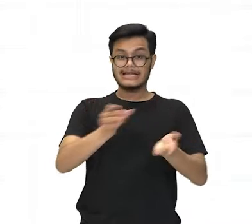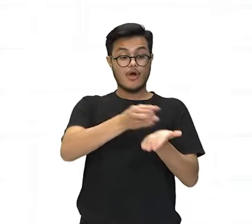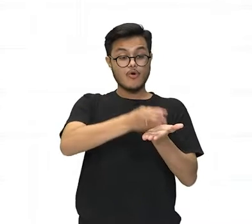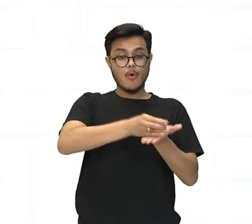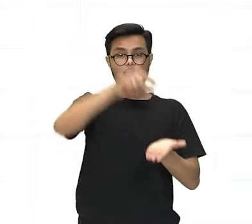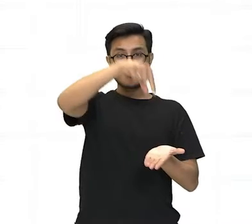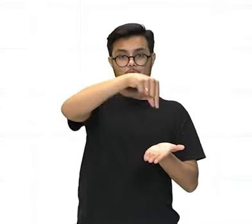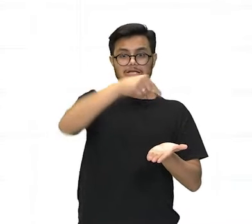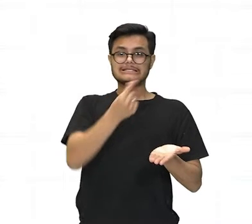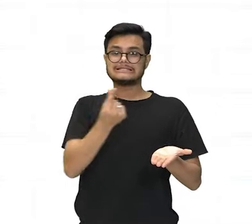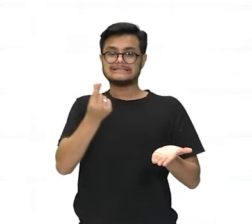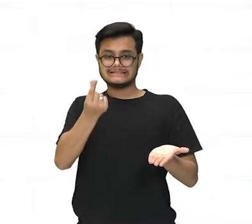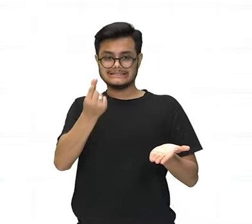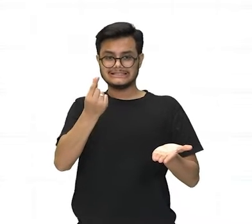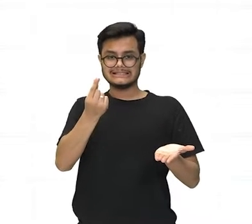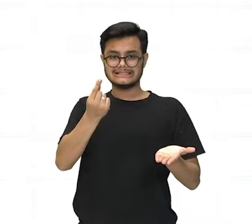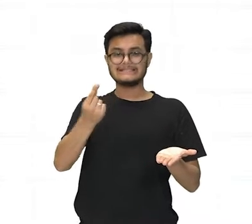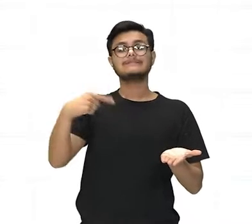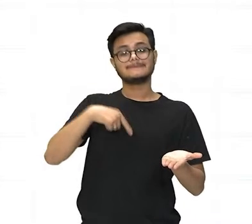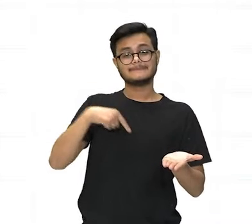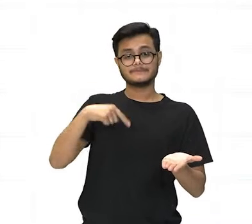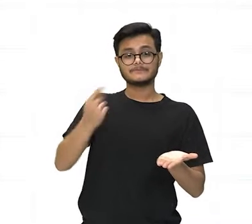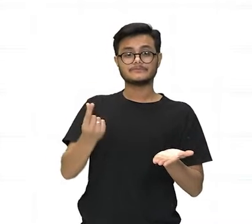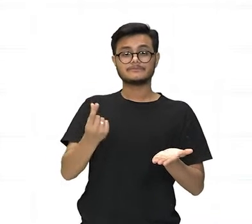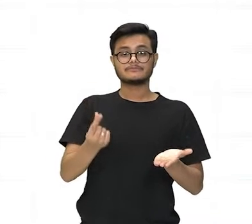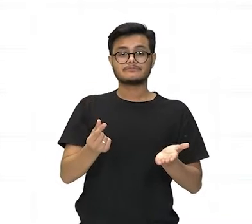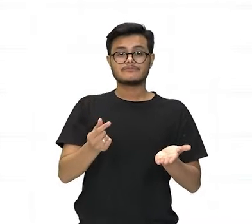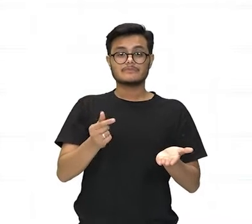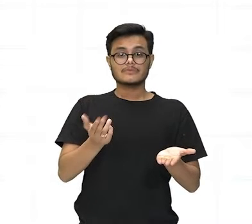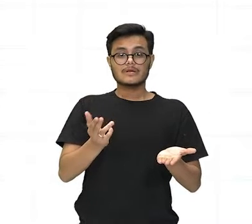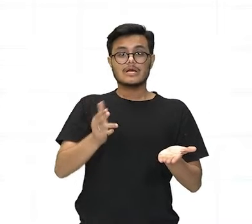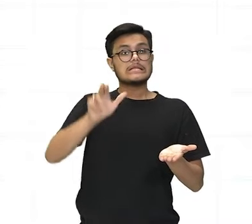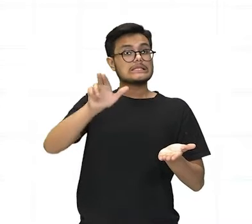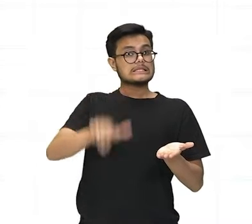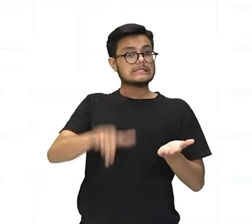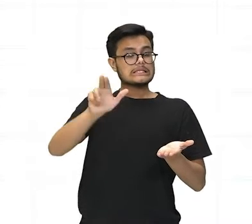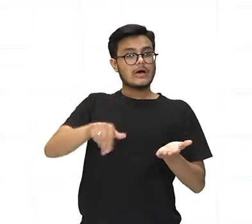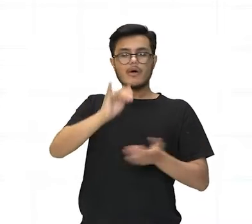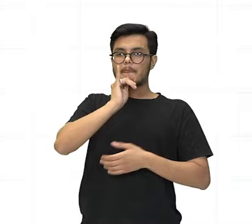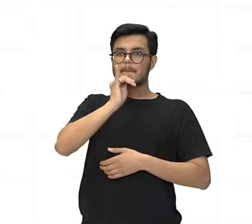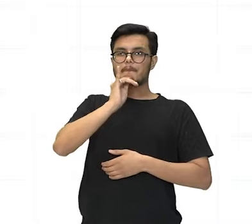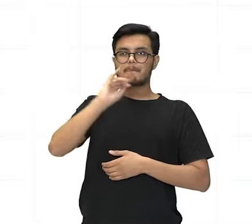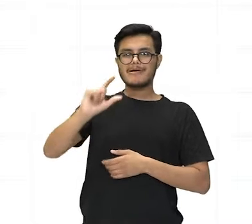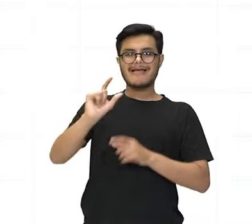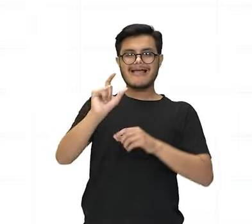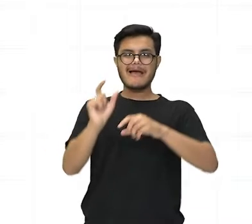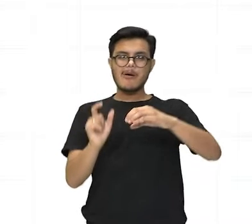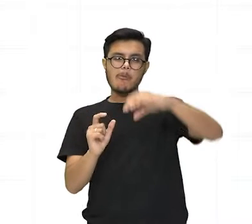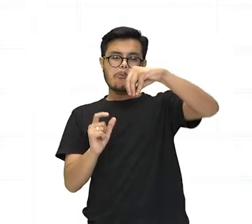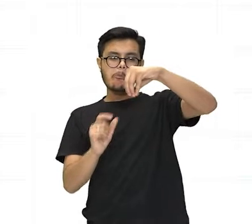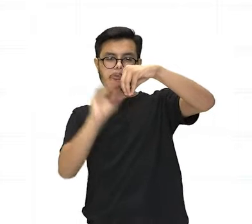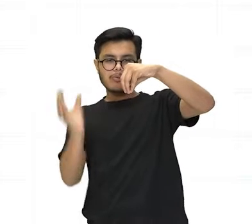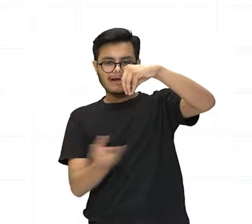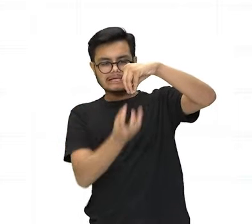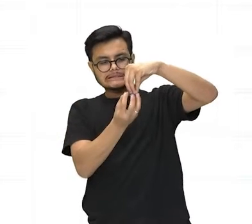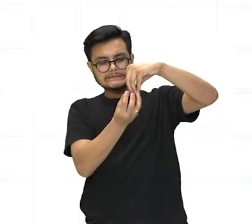mãos, segure o mesmo pela coroa e nunca pela raiz, tá? Ou seja, não tem a